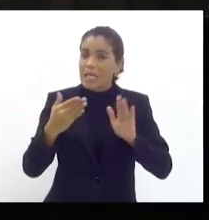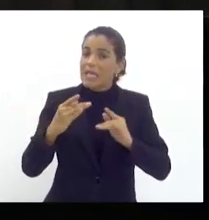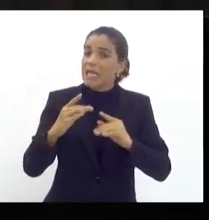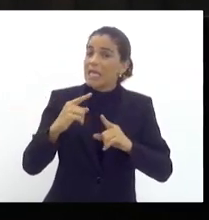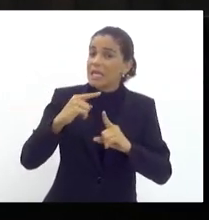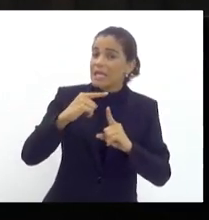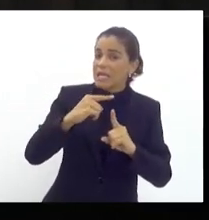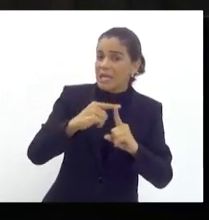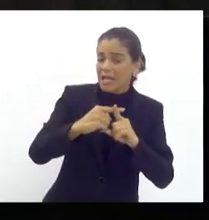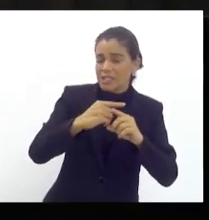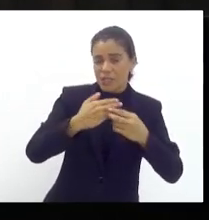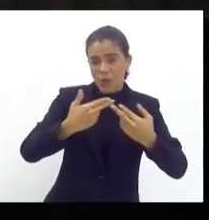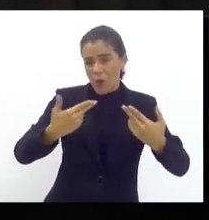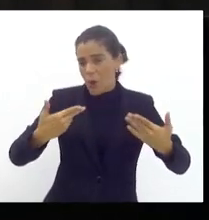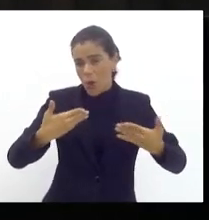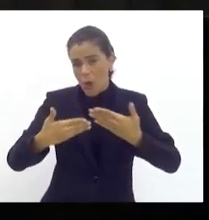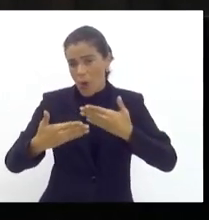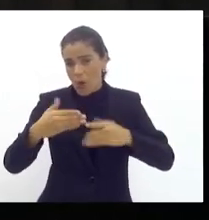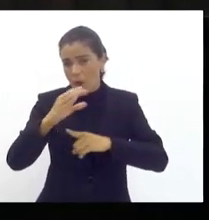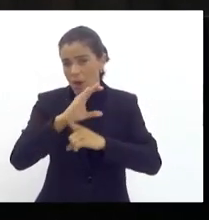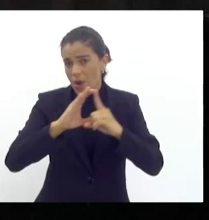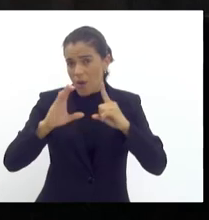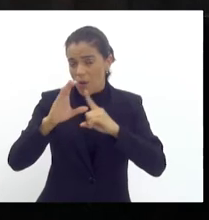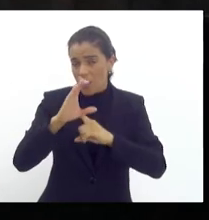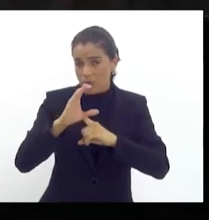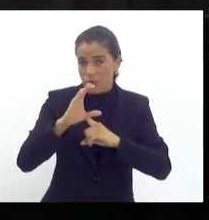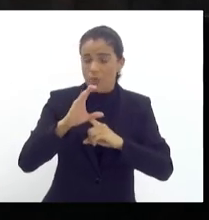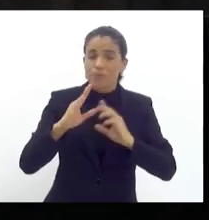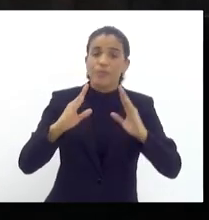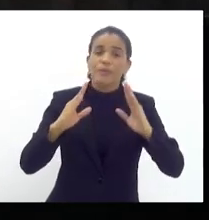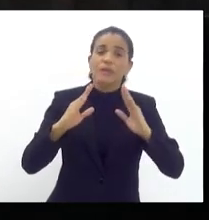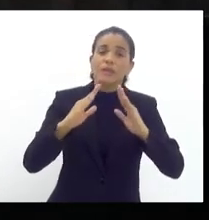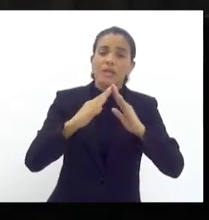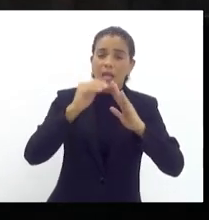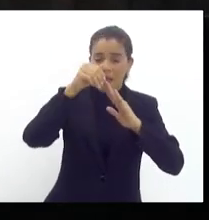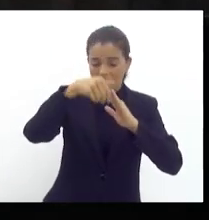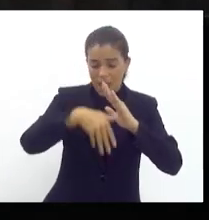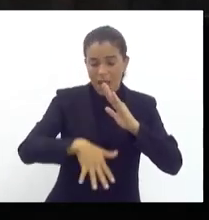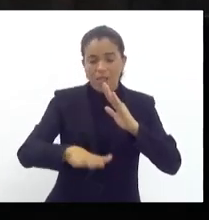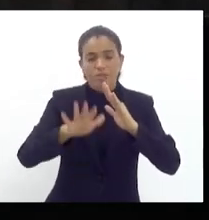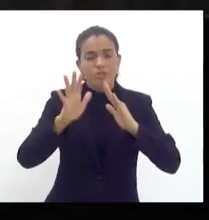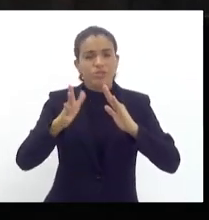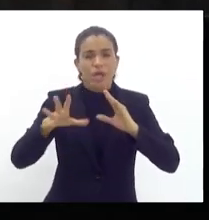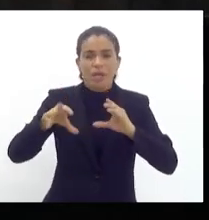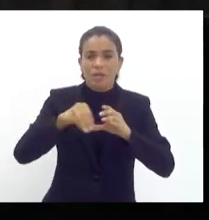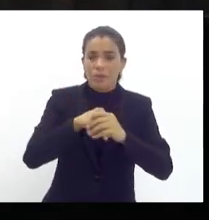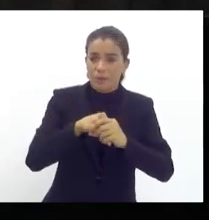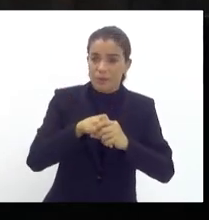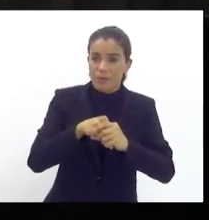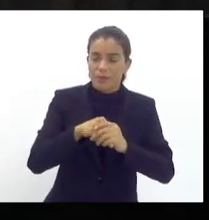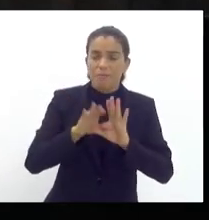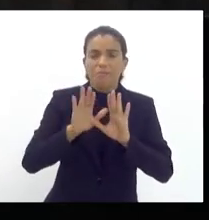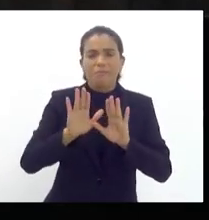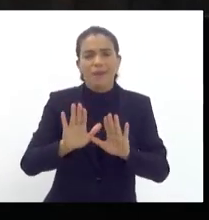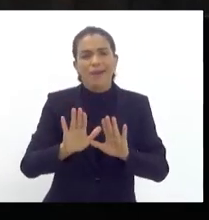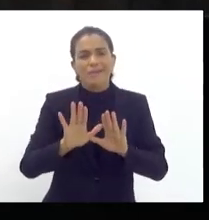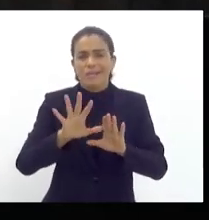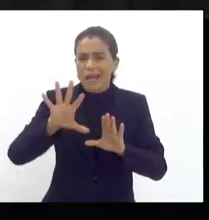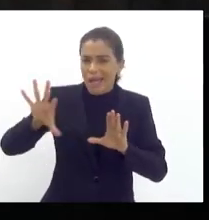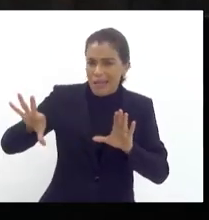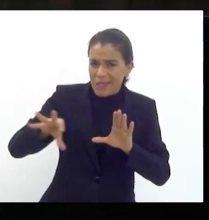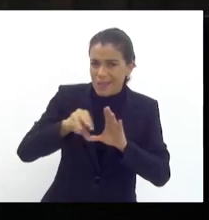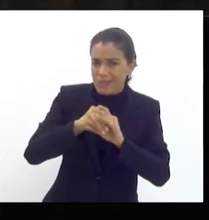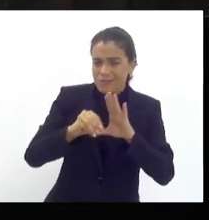e templos de qualquer culto terreiros e casas de Santos já estariam incluídos mas a inclusão